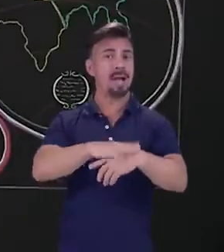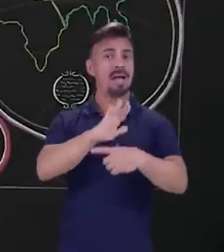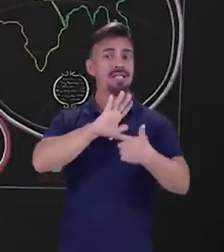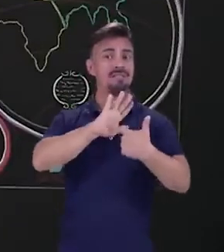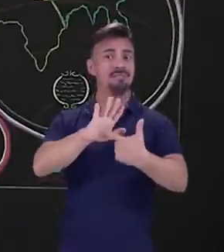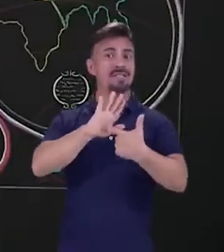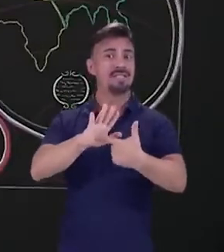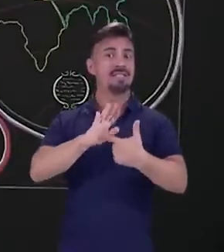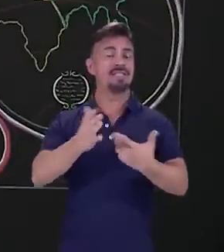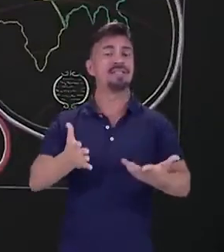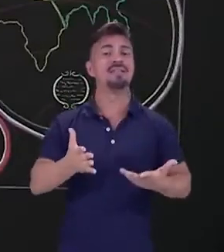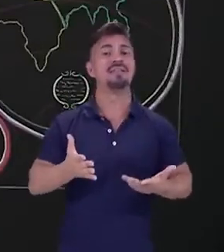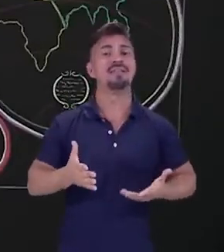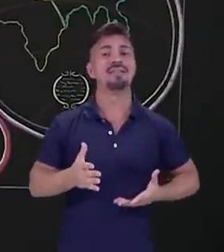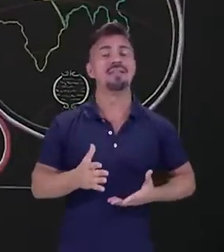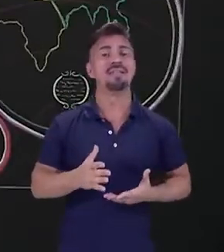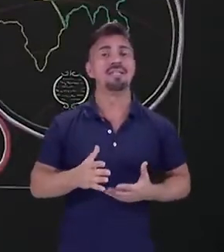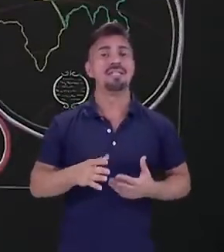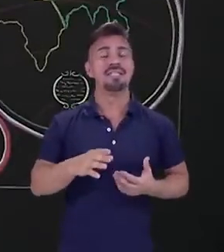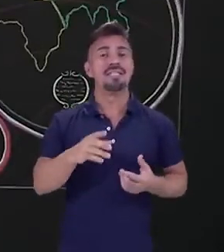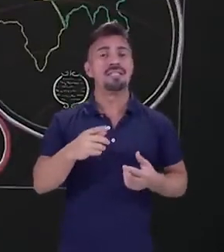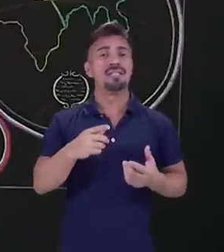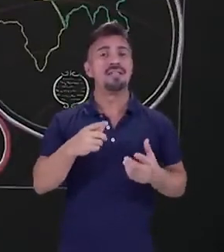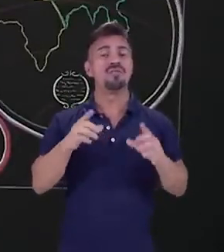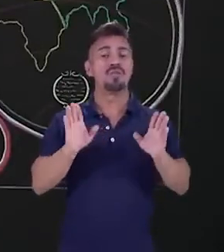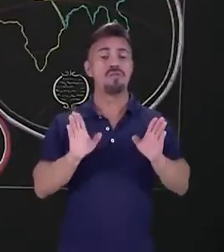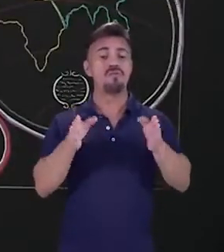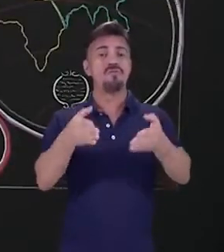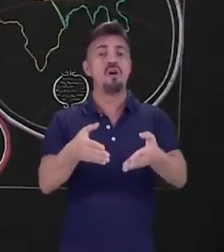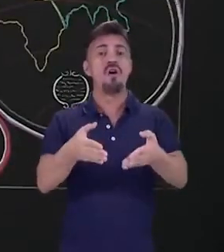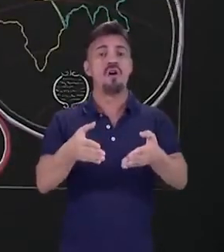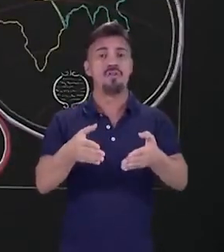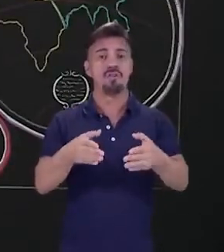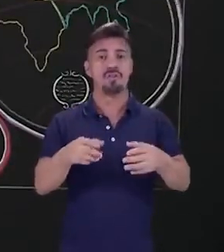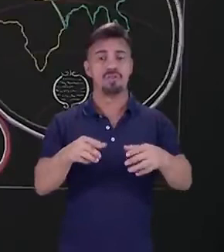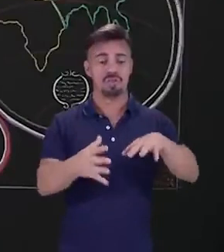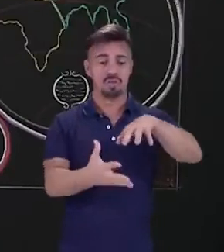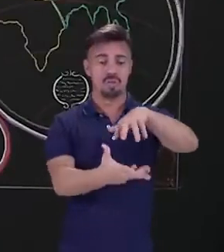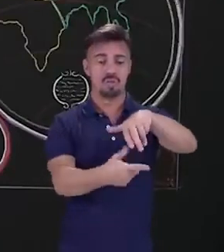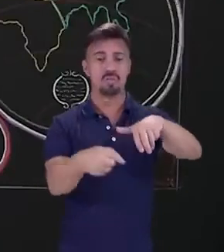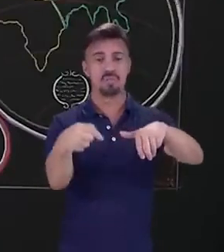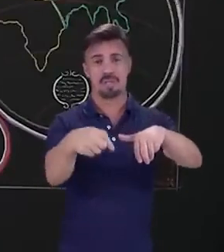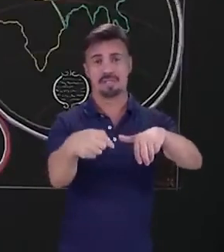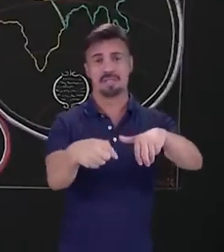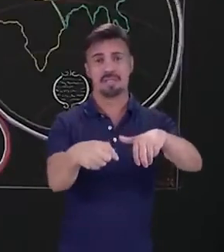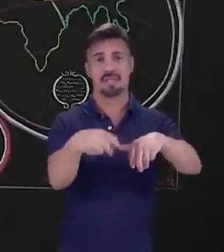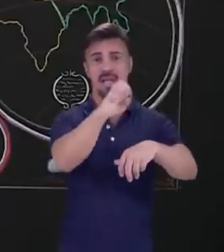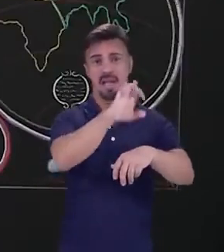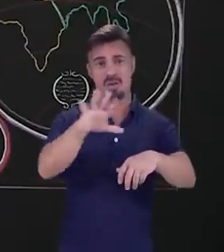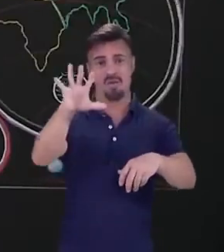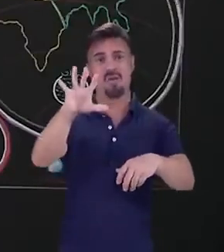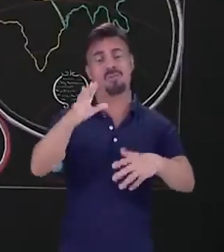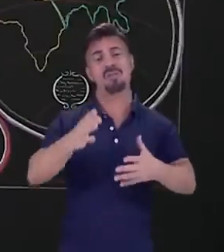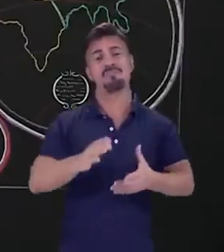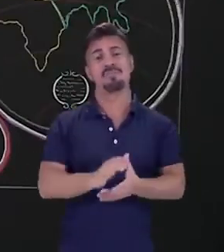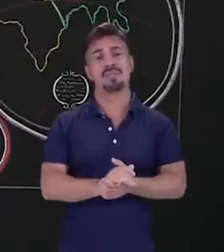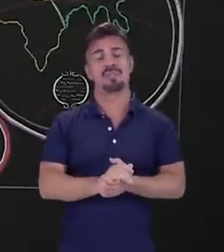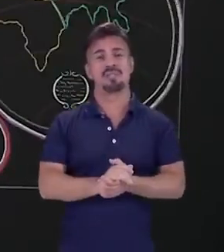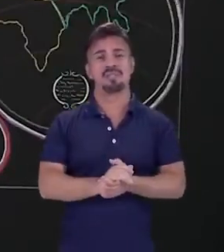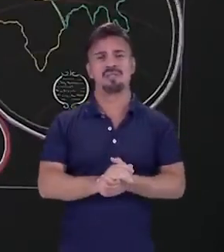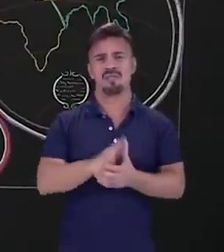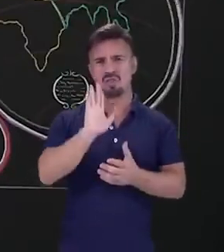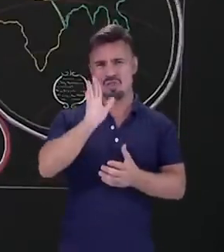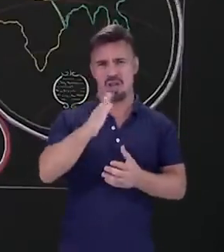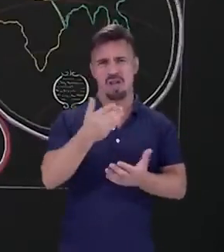vezes representada, que aparece no centro desse mapa do planeta. E não tem isso, né, gente? Vocês vão estudar em geografia, o